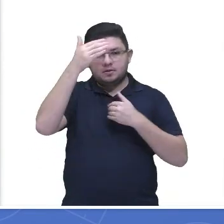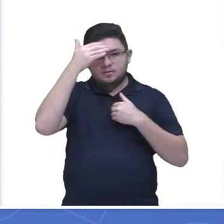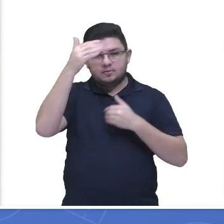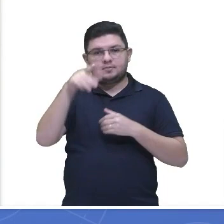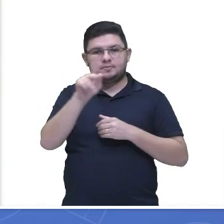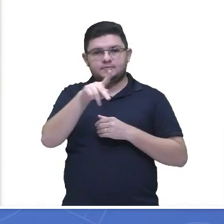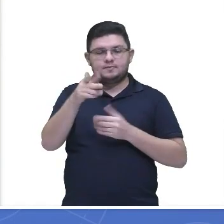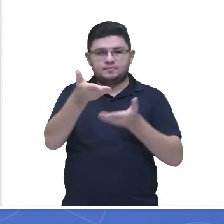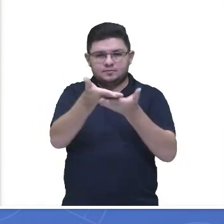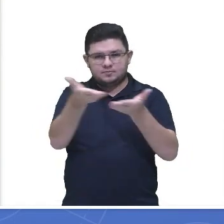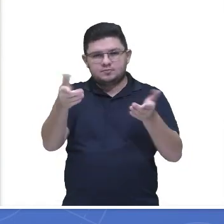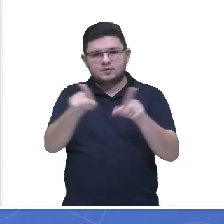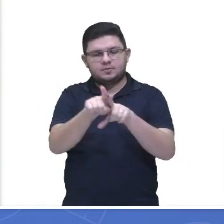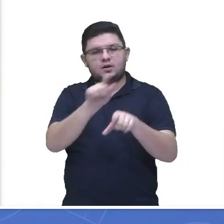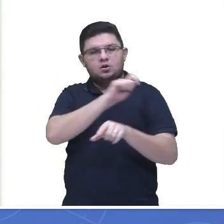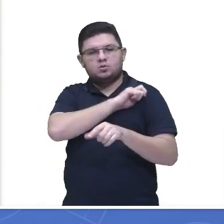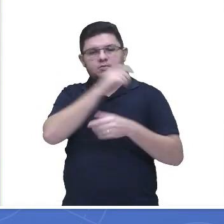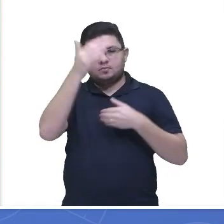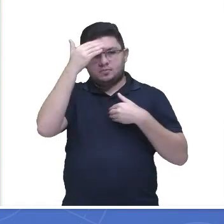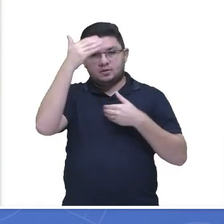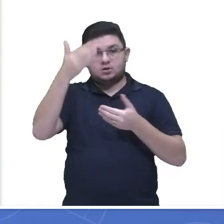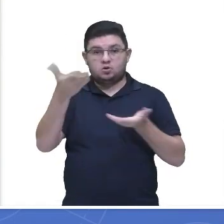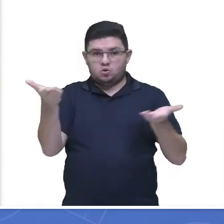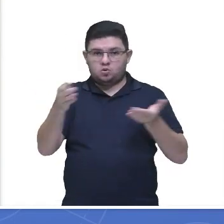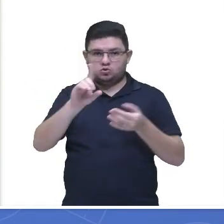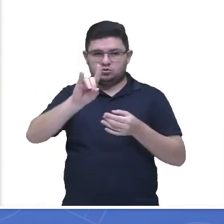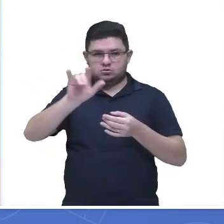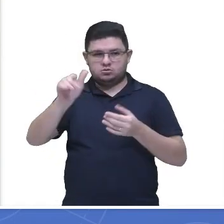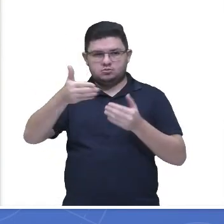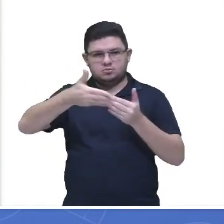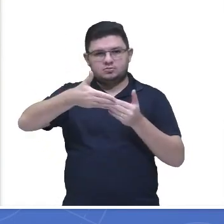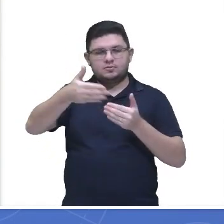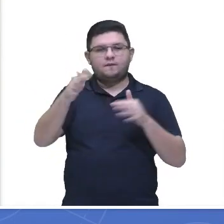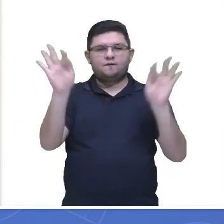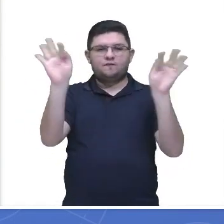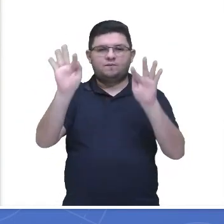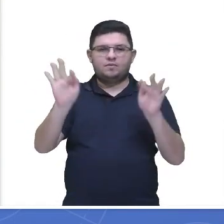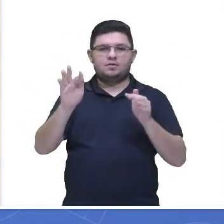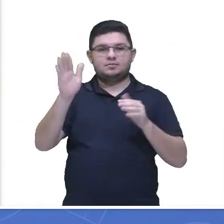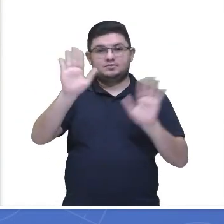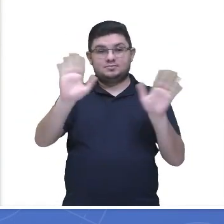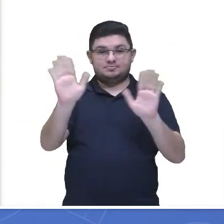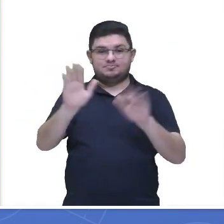obrigada, aluno, e que o dia de vocês continue feliz. Tchau!